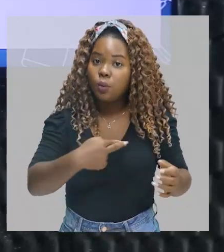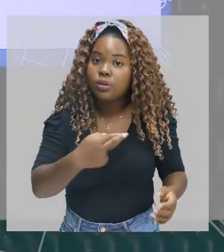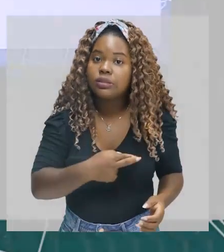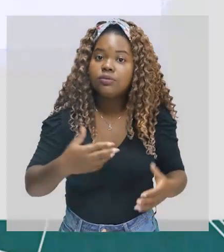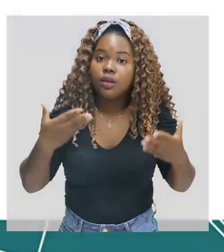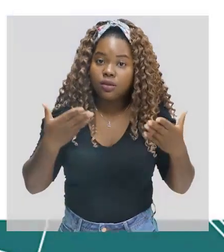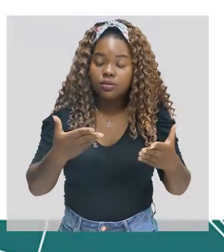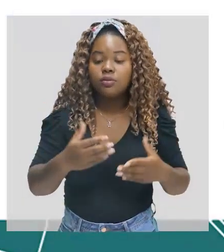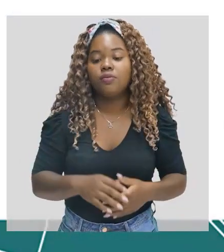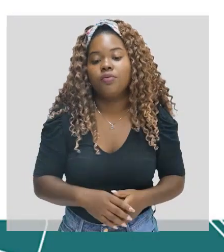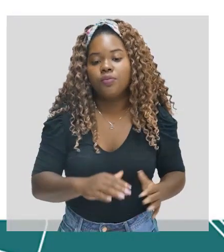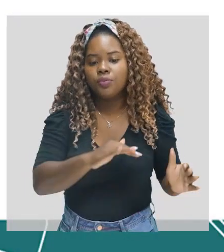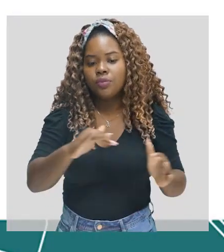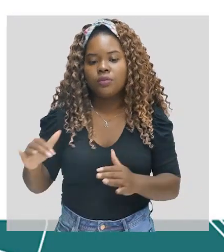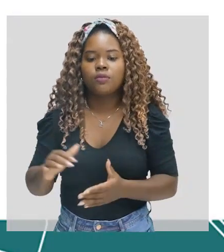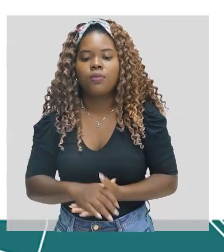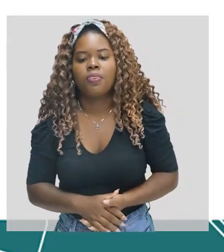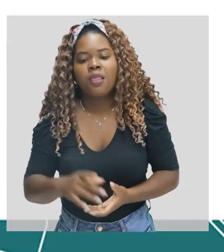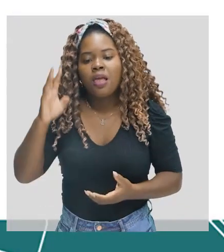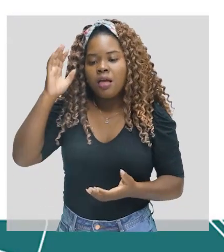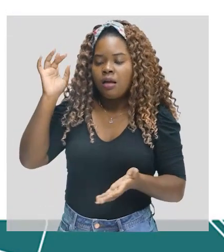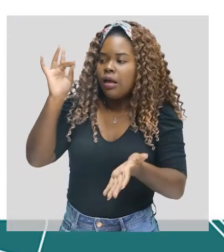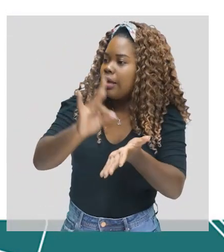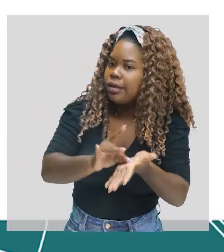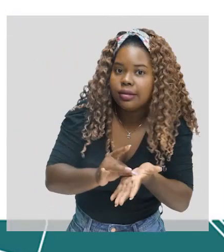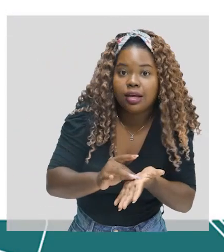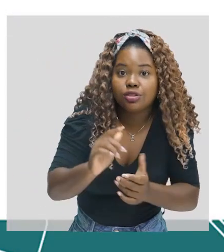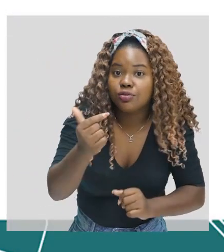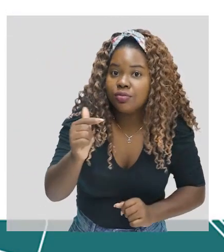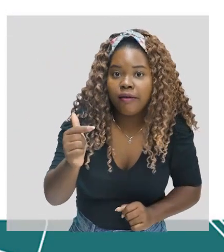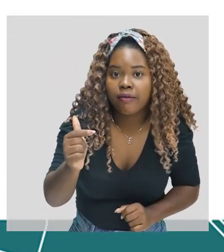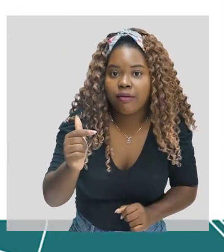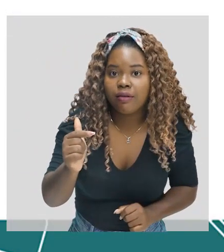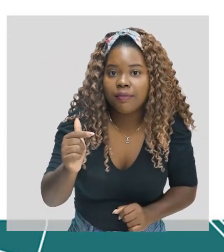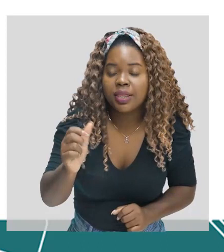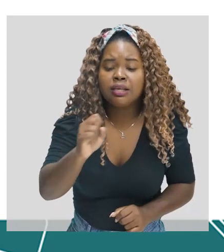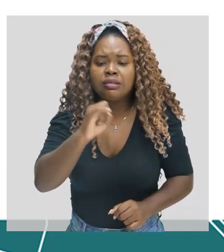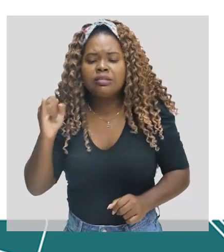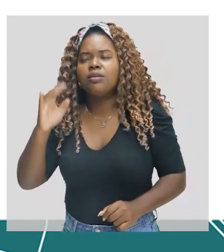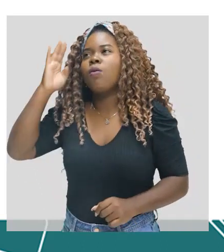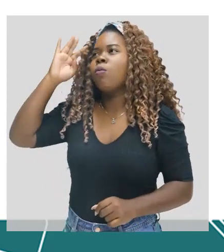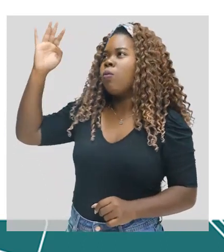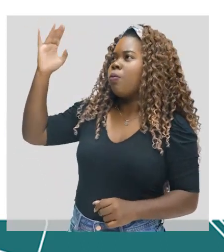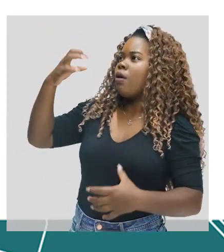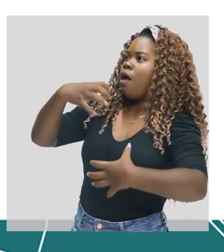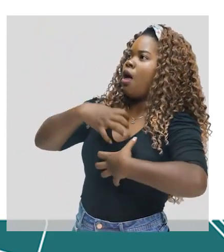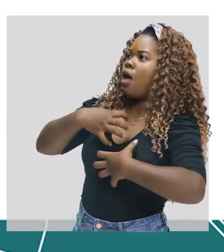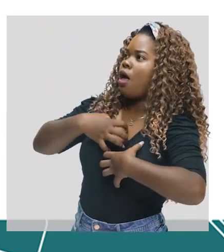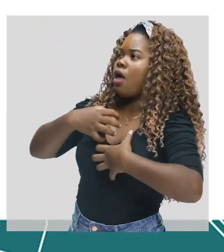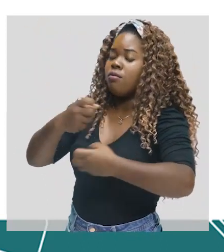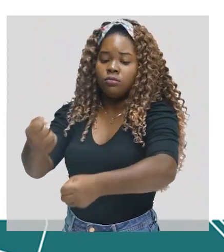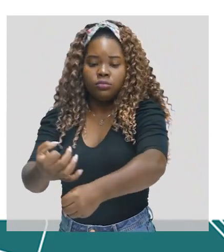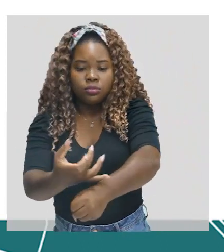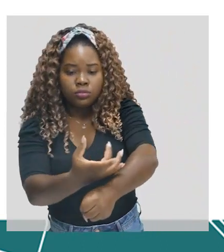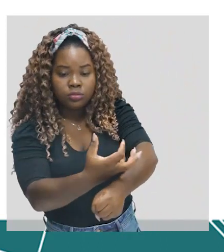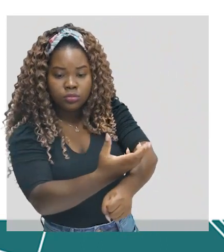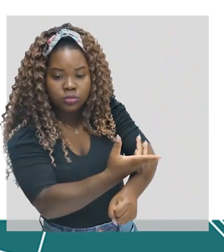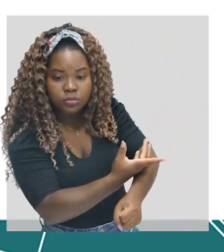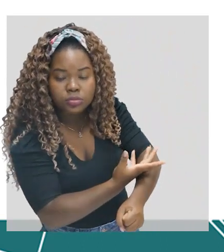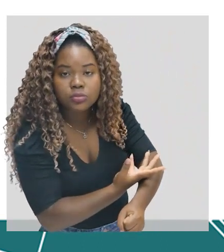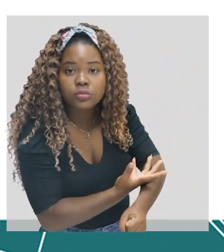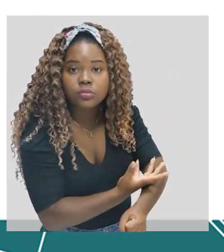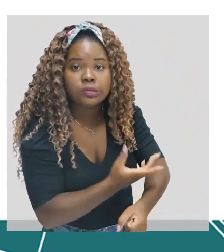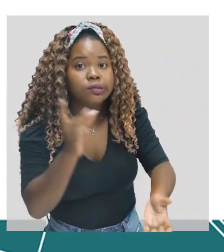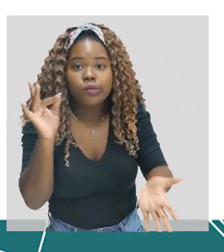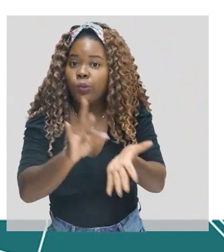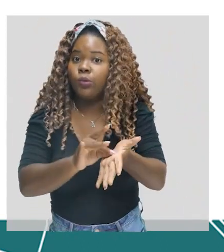trabalha. Fuga da realidade. Claro, se eu idealizo, se eu sou sentimentalista, se eu estou tentando desenhar um cenário que não é